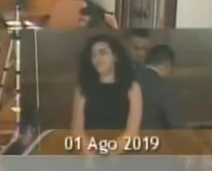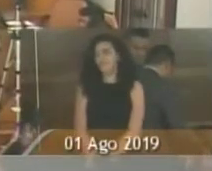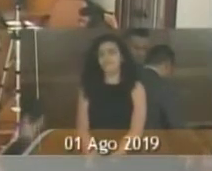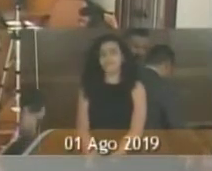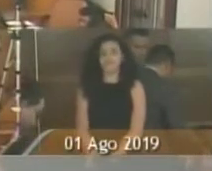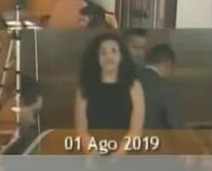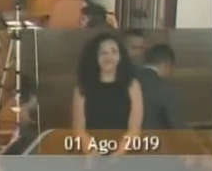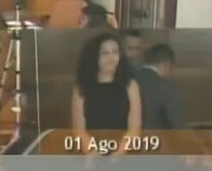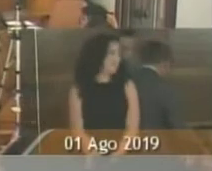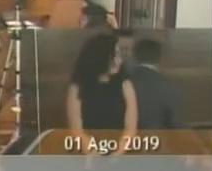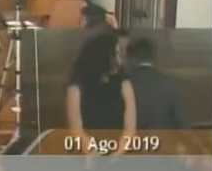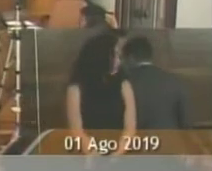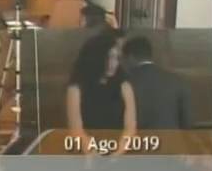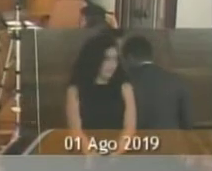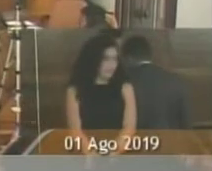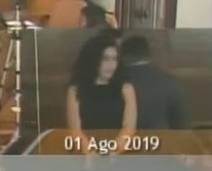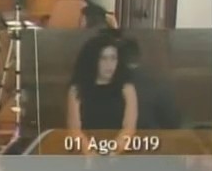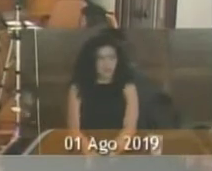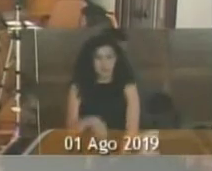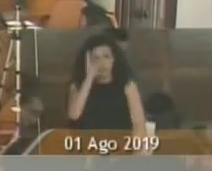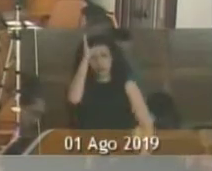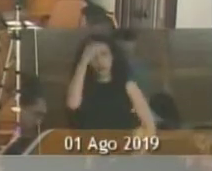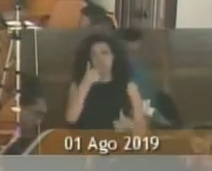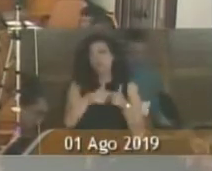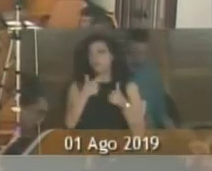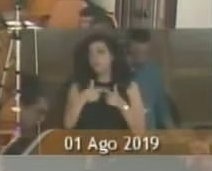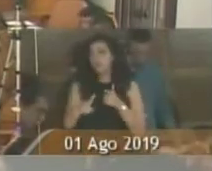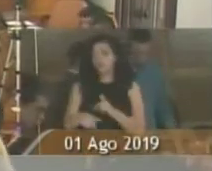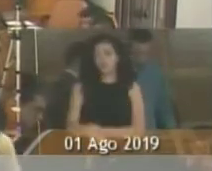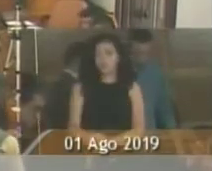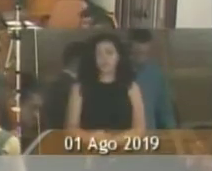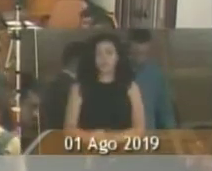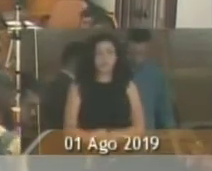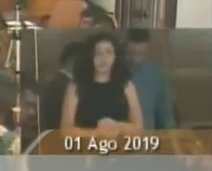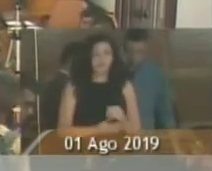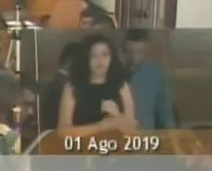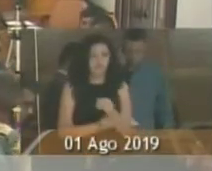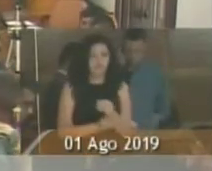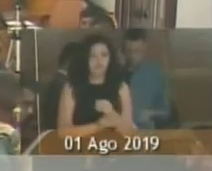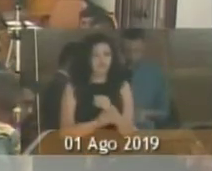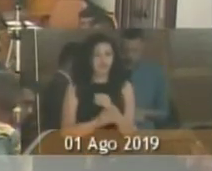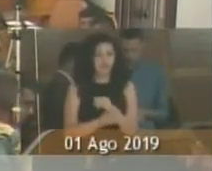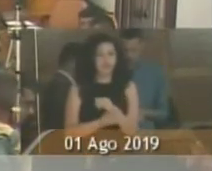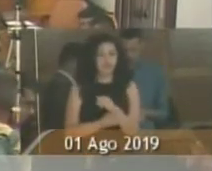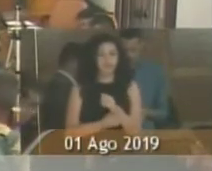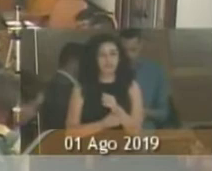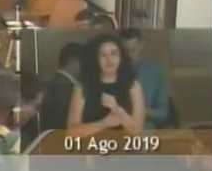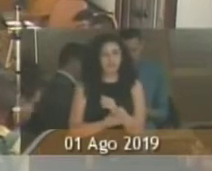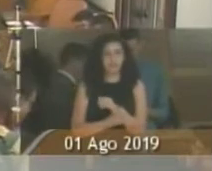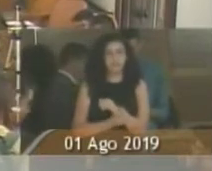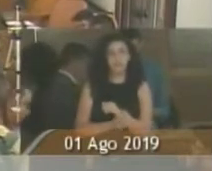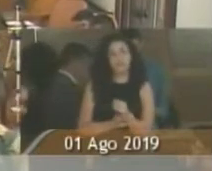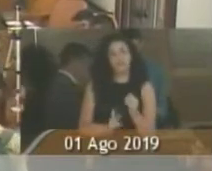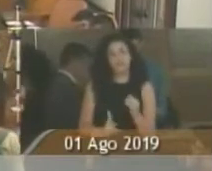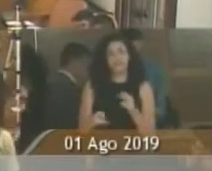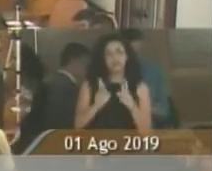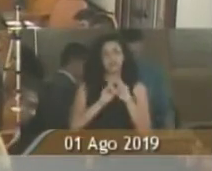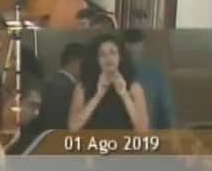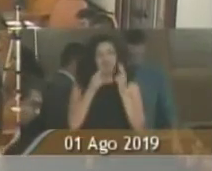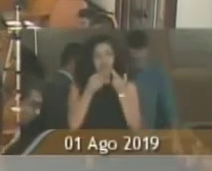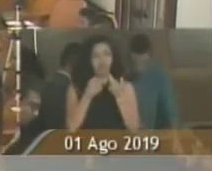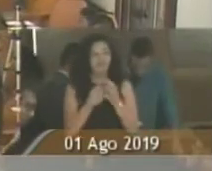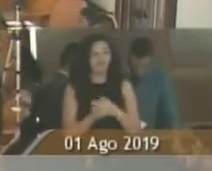Bom, gente, após resolvido aqui o problema técnico, graças a Deus, vamos dar continuidade à